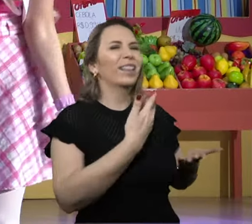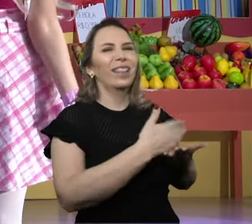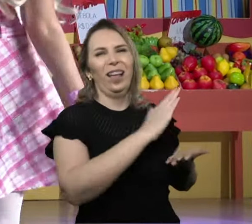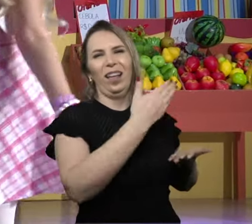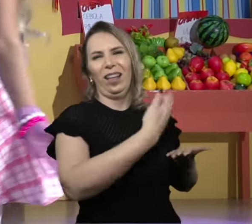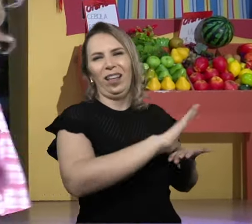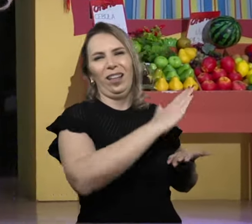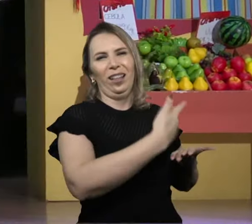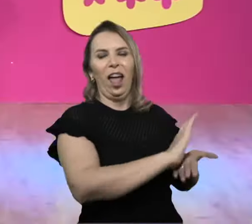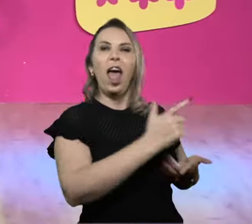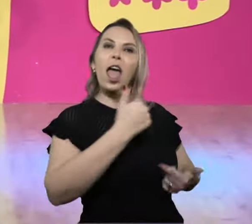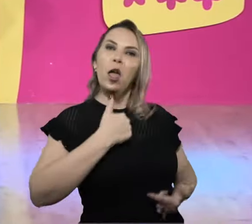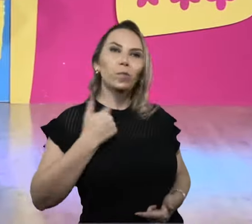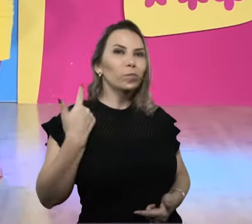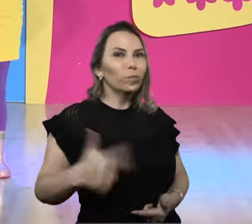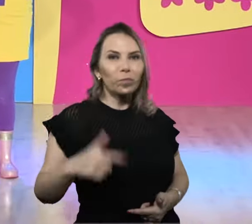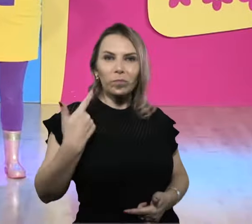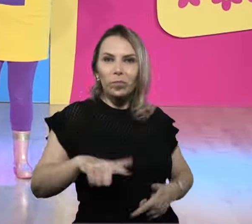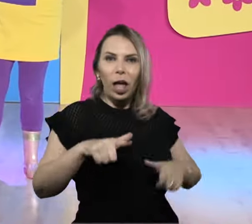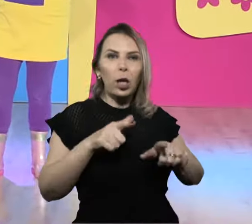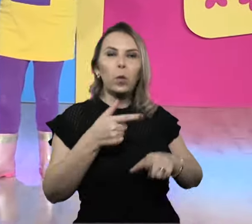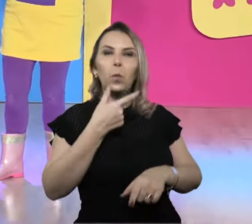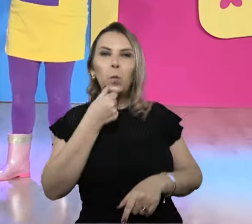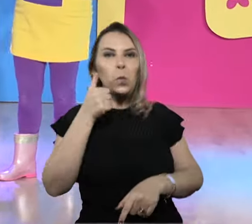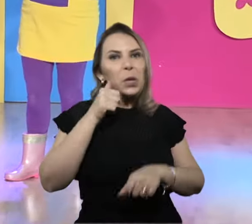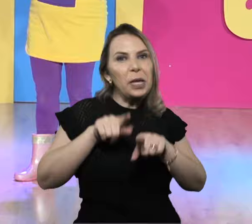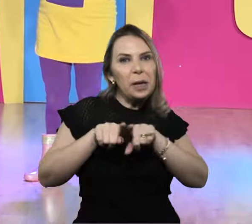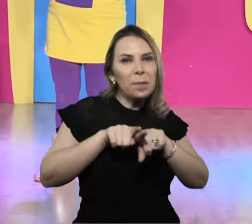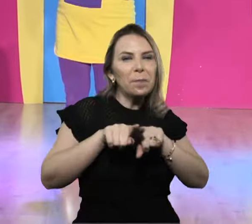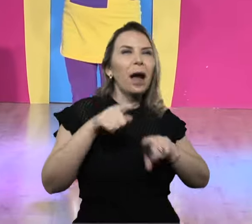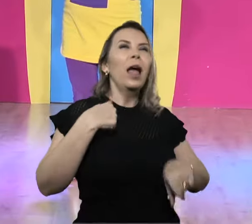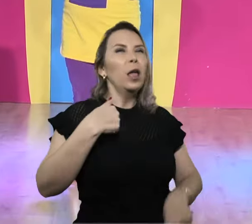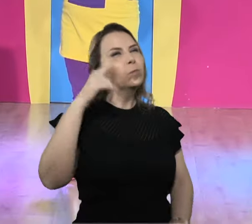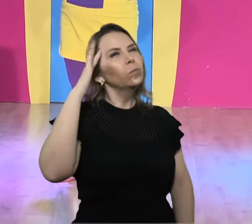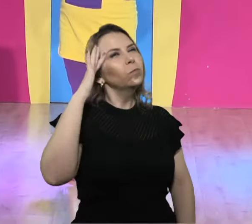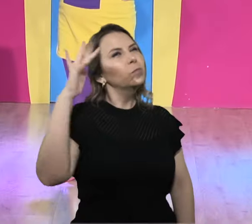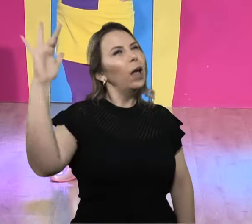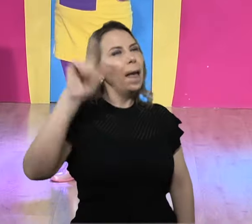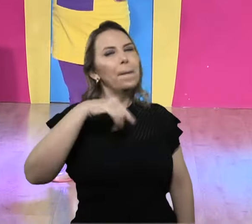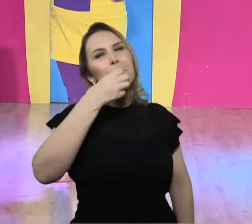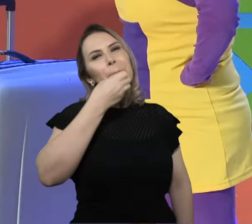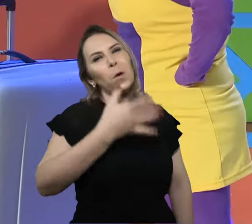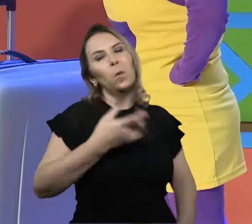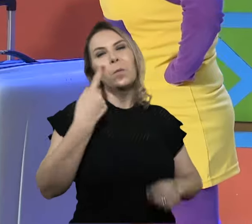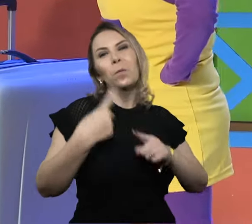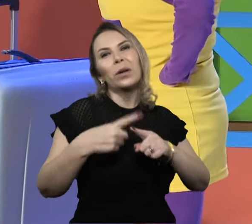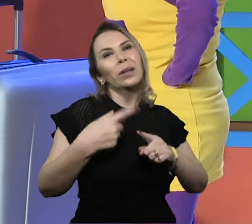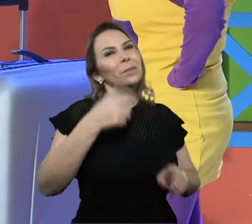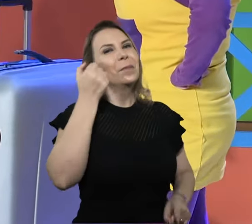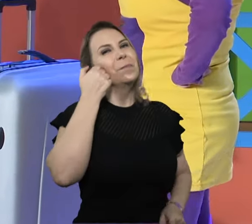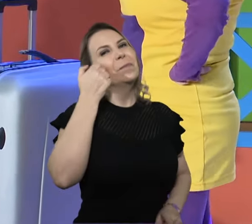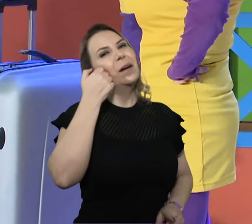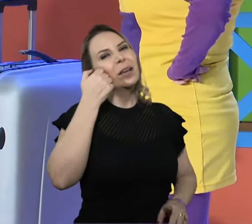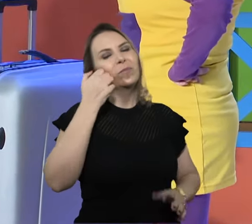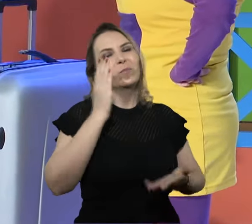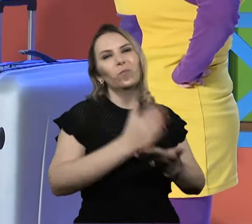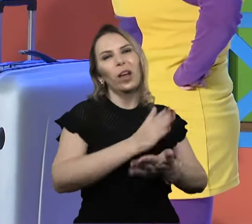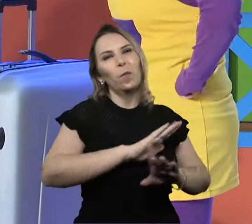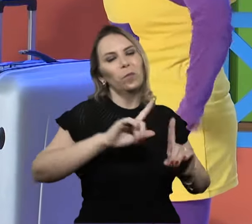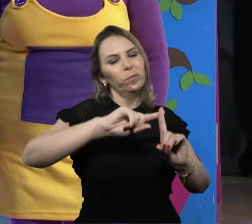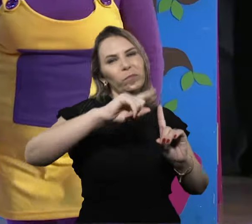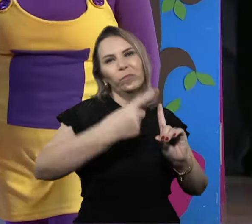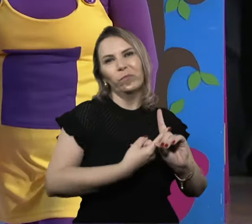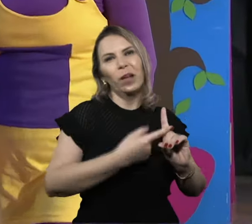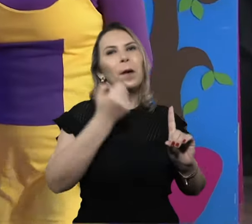é nada disso. É justamente porque eu não tenho um irmão que eu sei que é muito bom, Manu. A minha mãe não pode mais